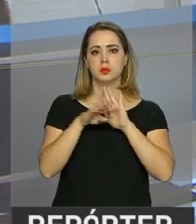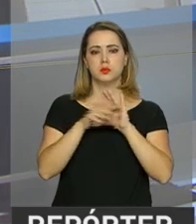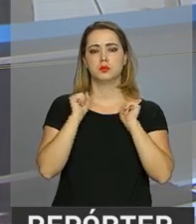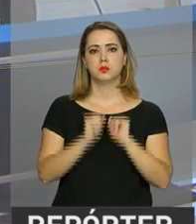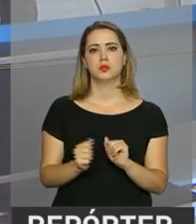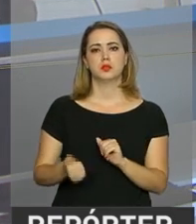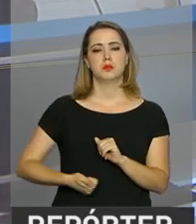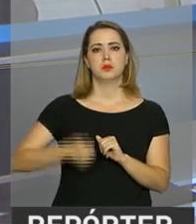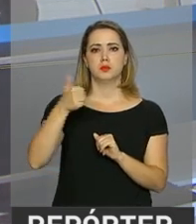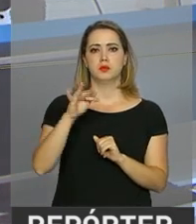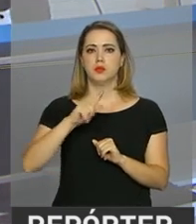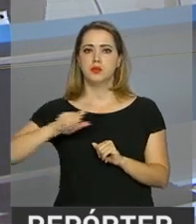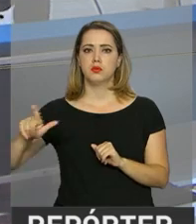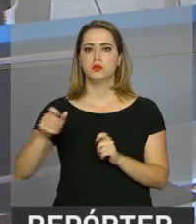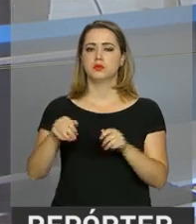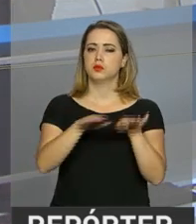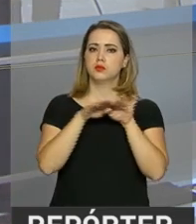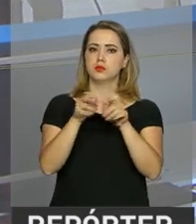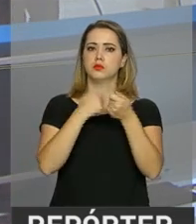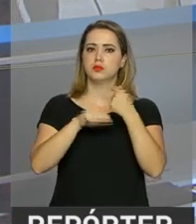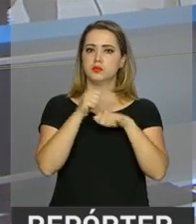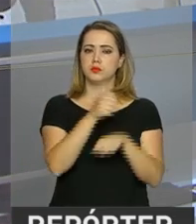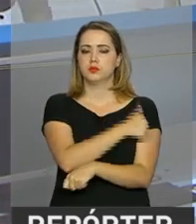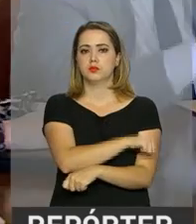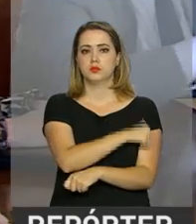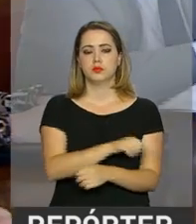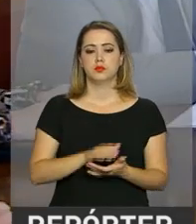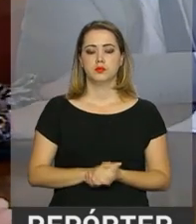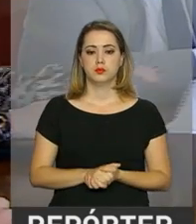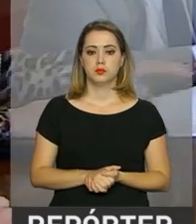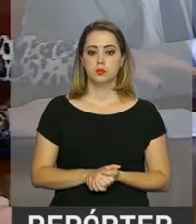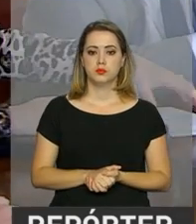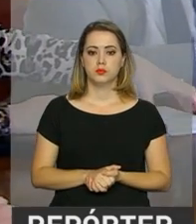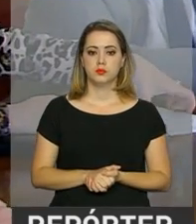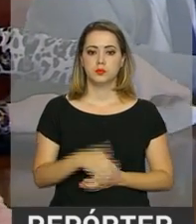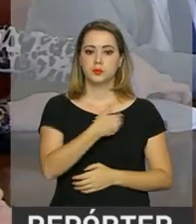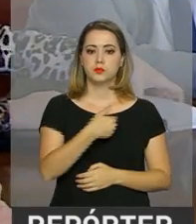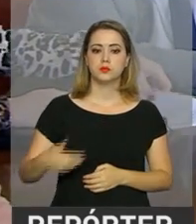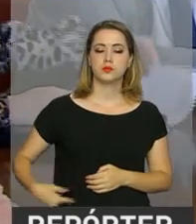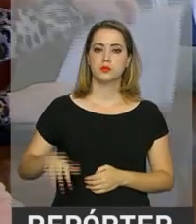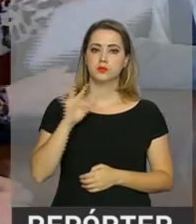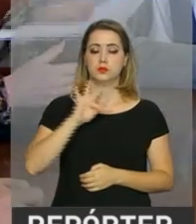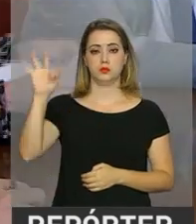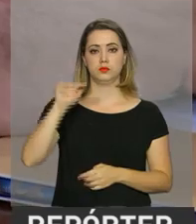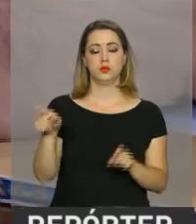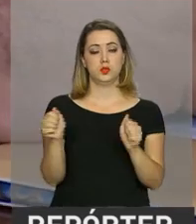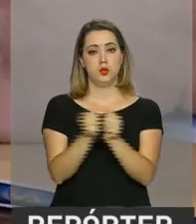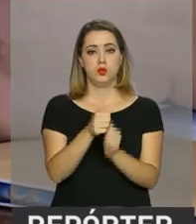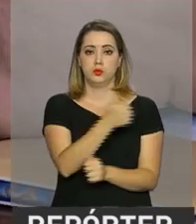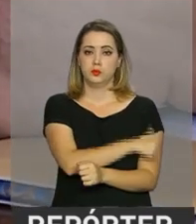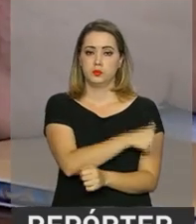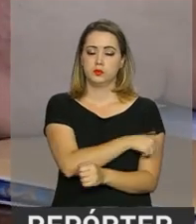fiscal e reequilíbrio econômico do Estado do Rio de Janeiro o governo federal e o estado do Rio de Janeiro